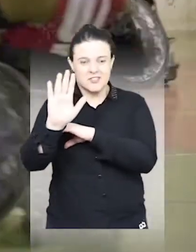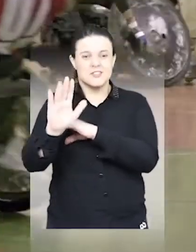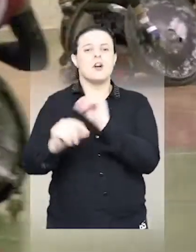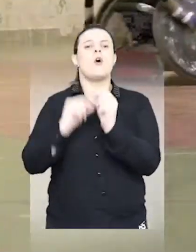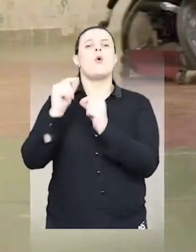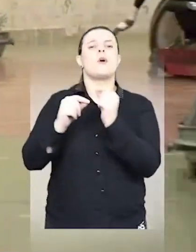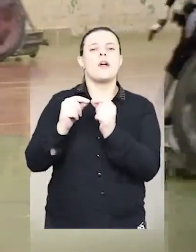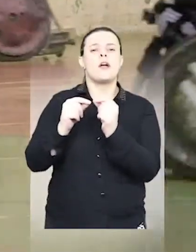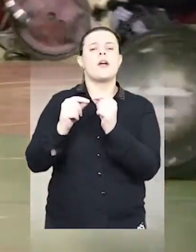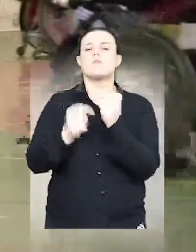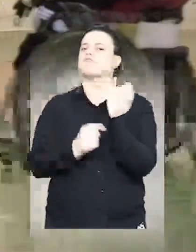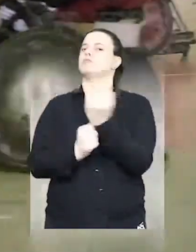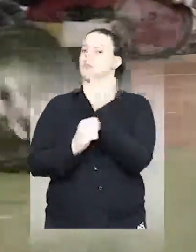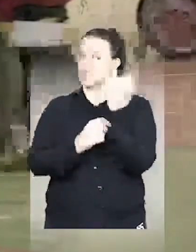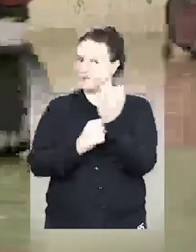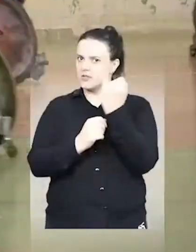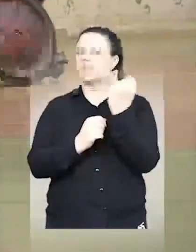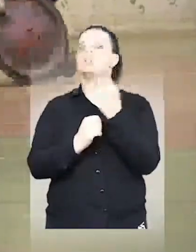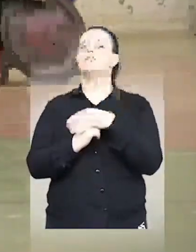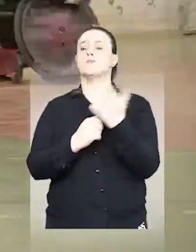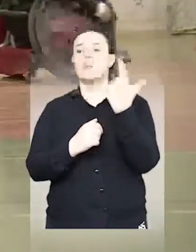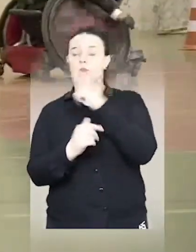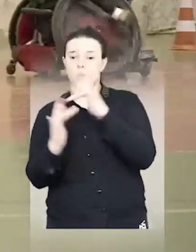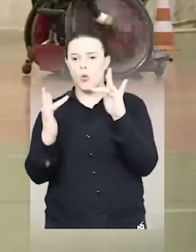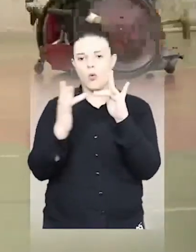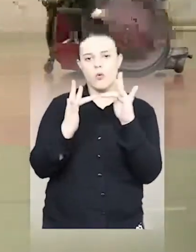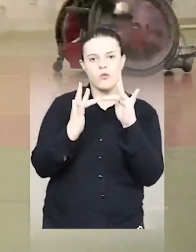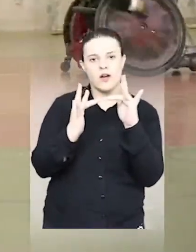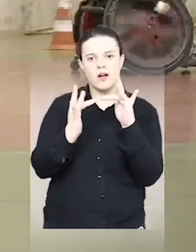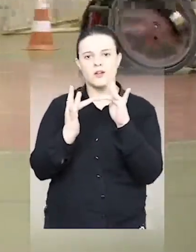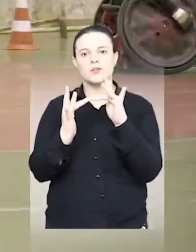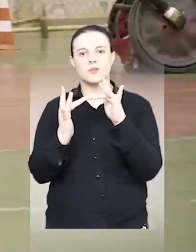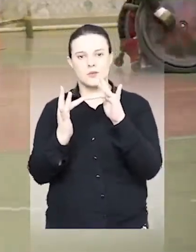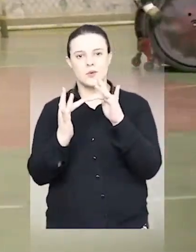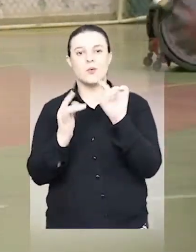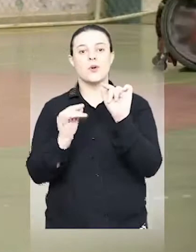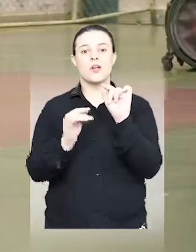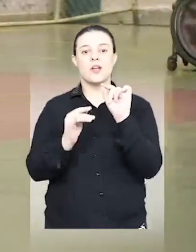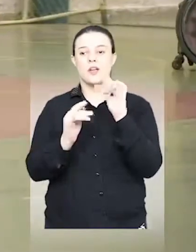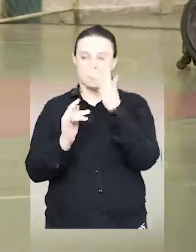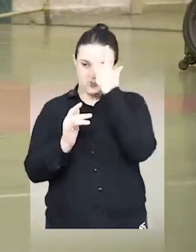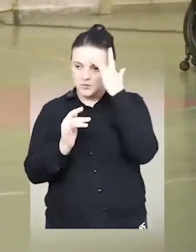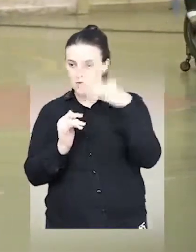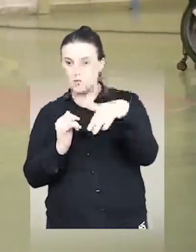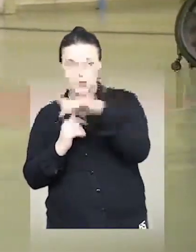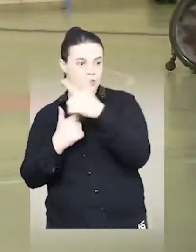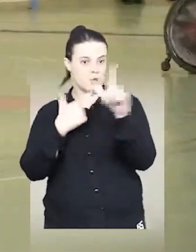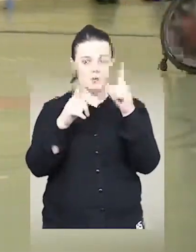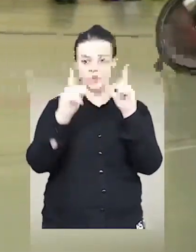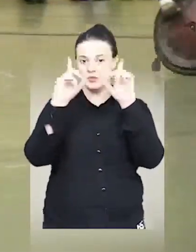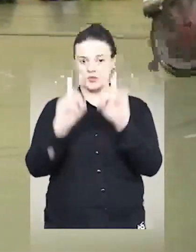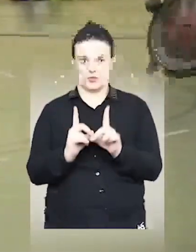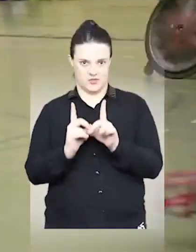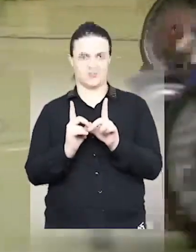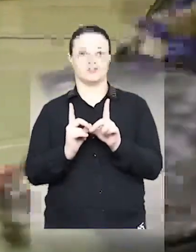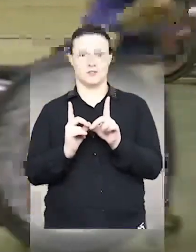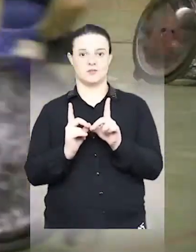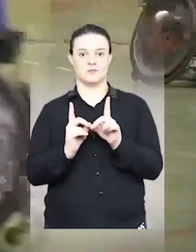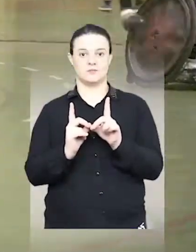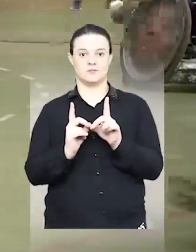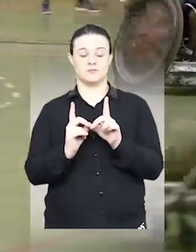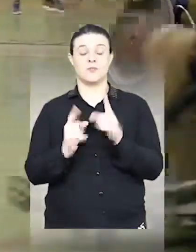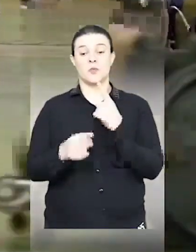Gino Oliveira Souza, atleta de rugby de cadeira de rodas. Ter contato com os meus pares, né, com outras pessoas com